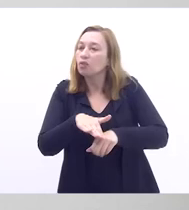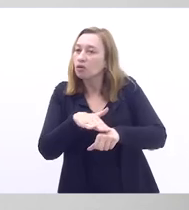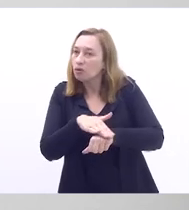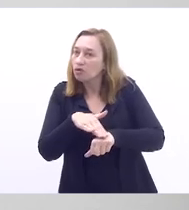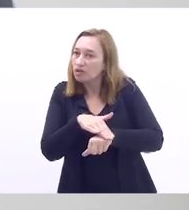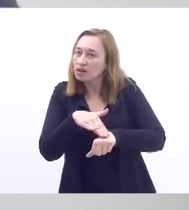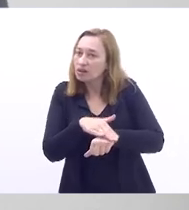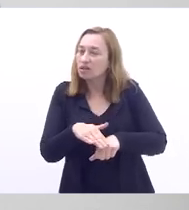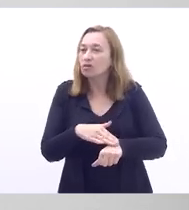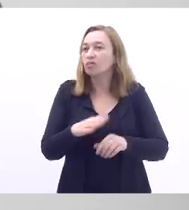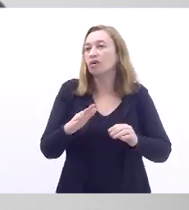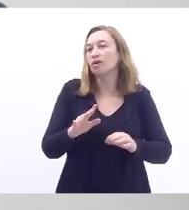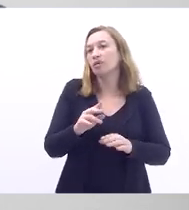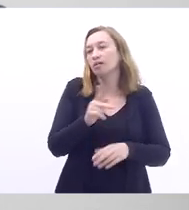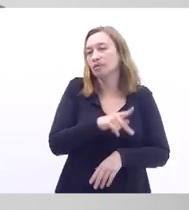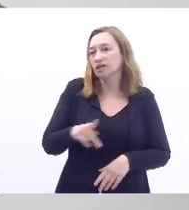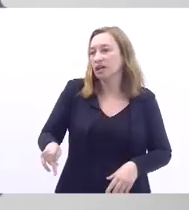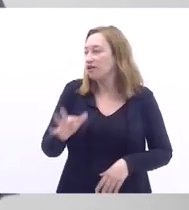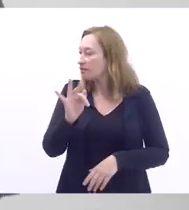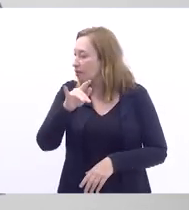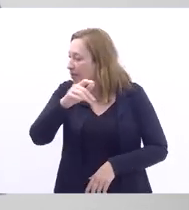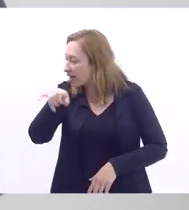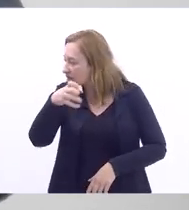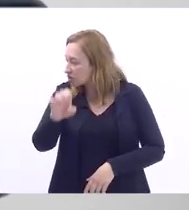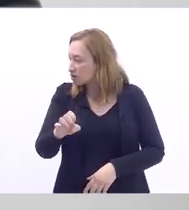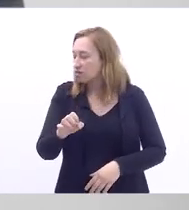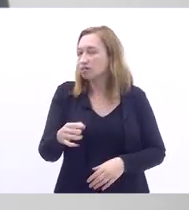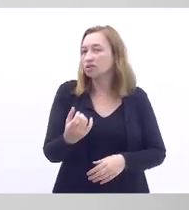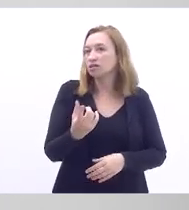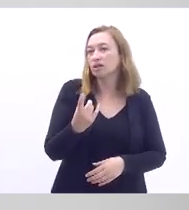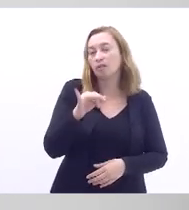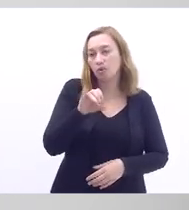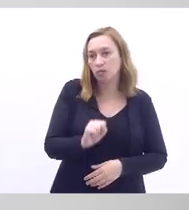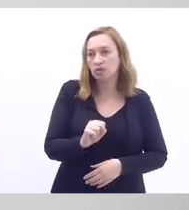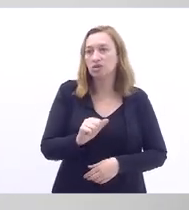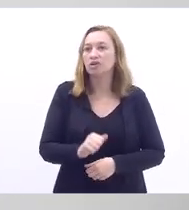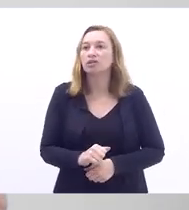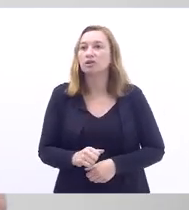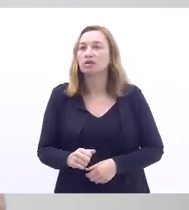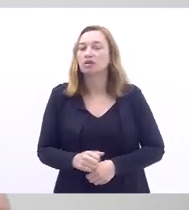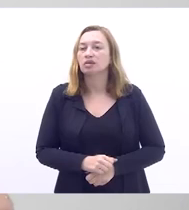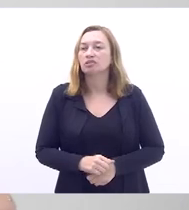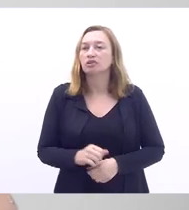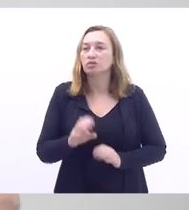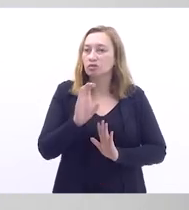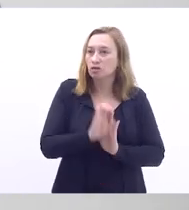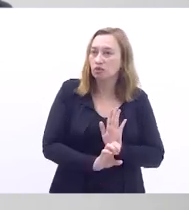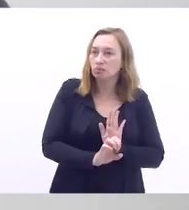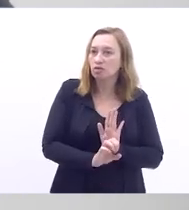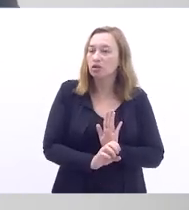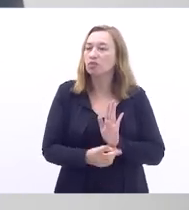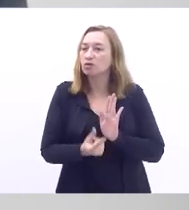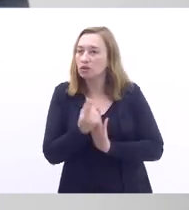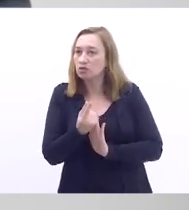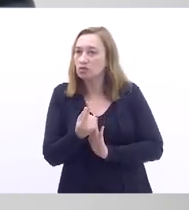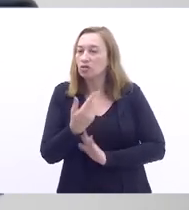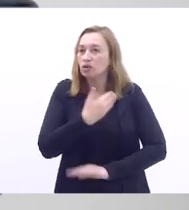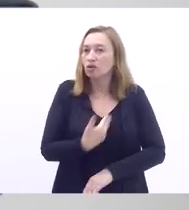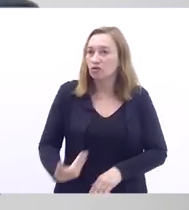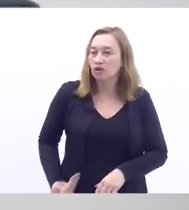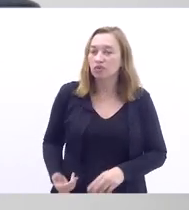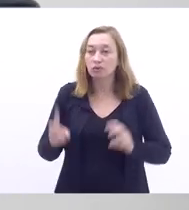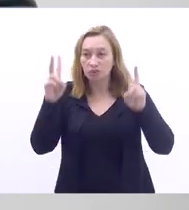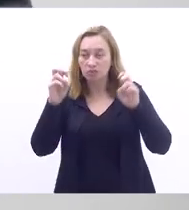com a presença da faperj a questão do reajuste no valor das bolsas a gente inclusive uma Emenda ao orçamento fecham acordo com governo